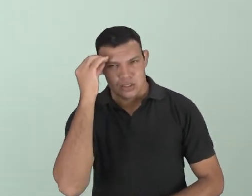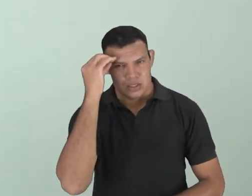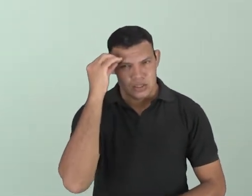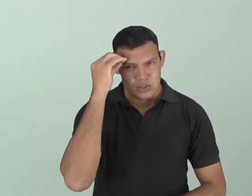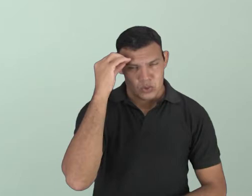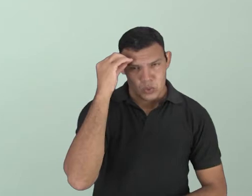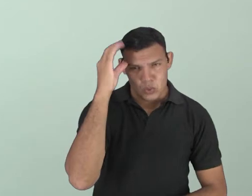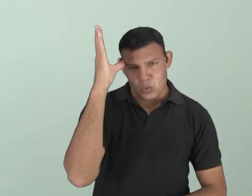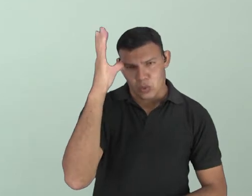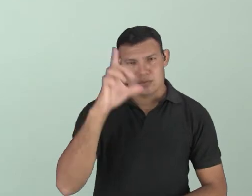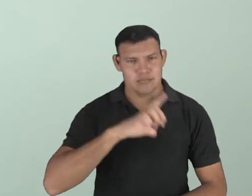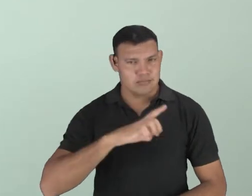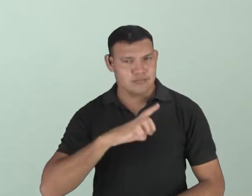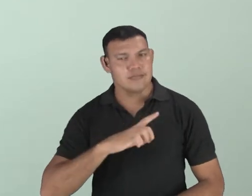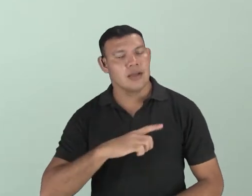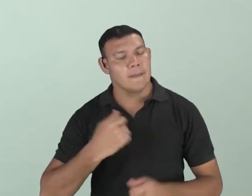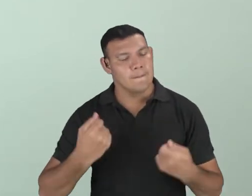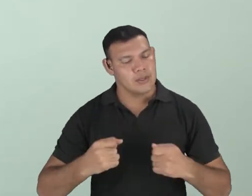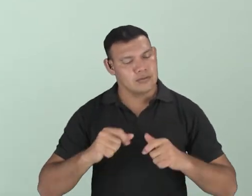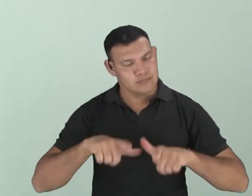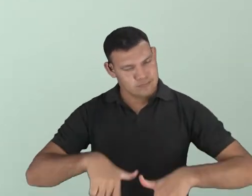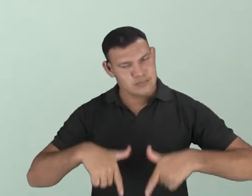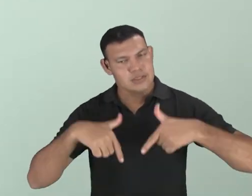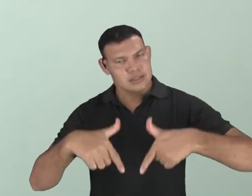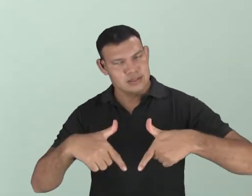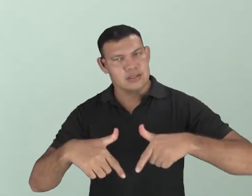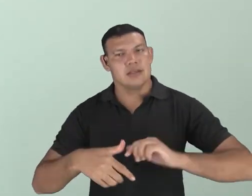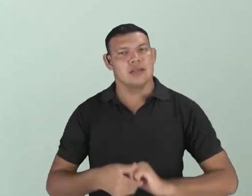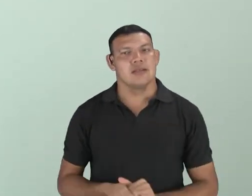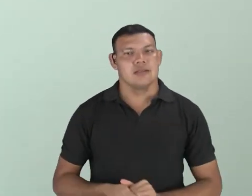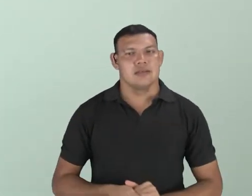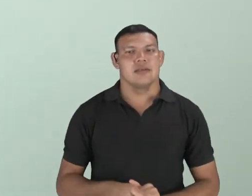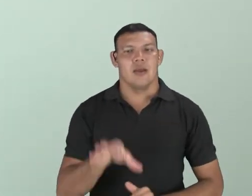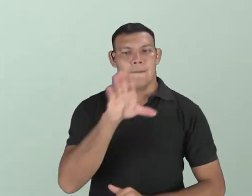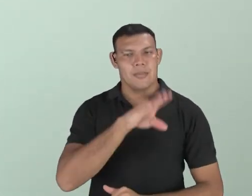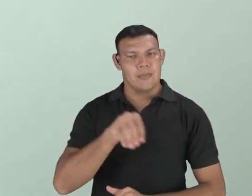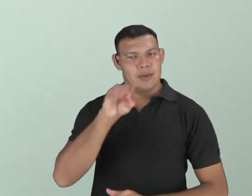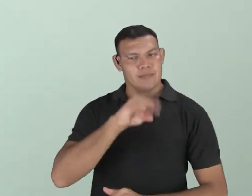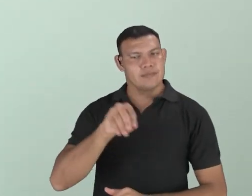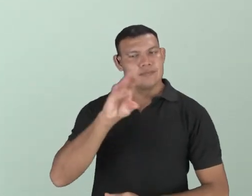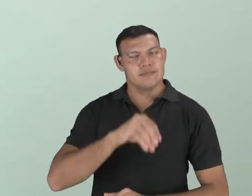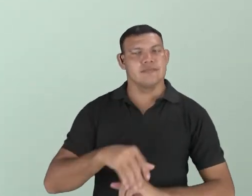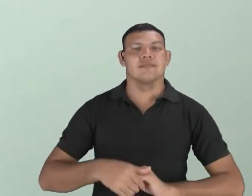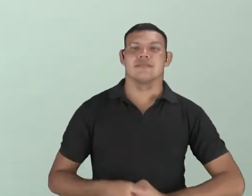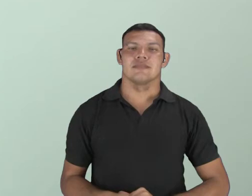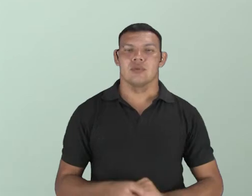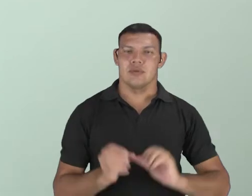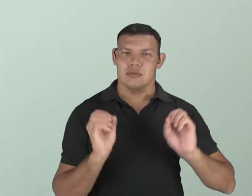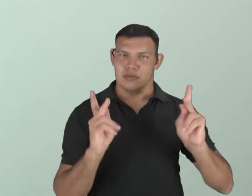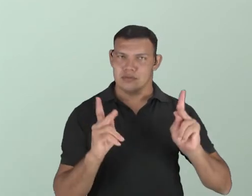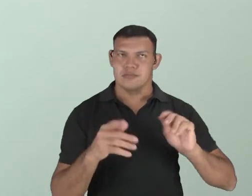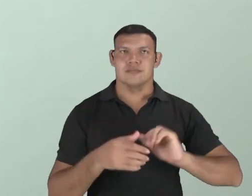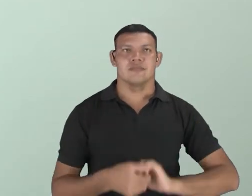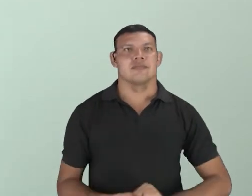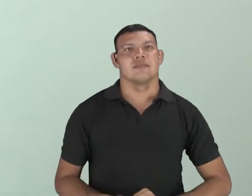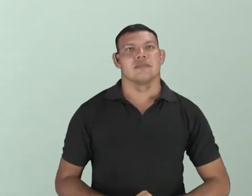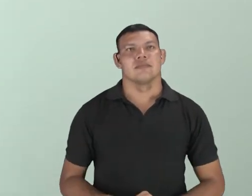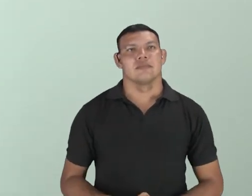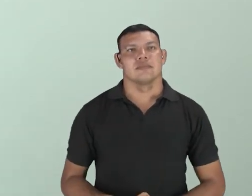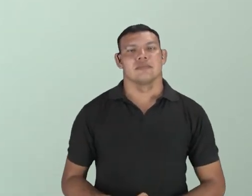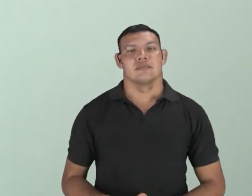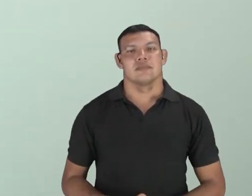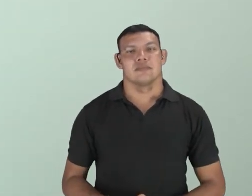que defender, sem medo. Tem que defender. Conhece, sabe falar sobre o assunto? Então